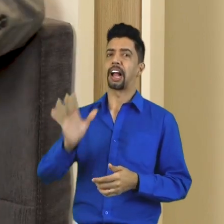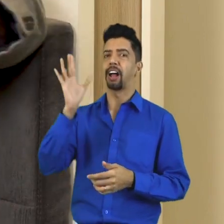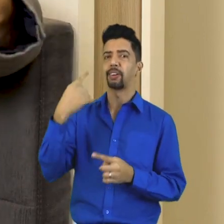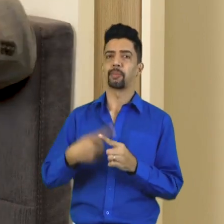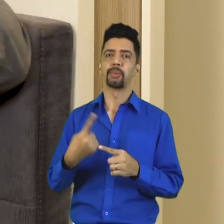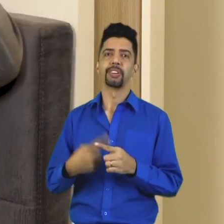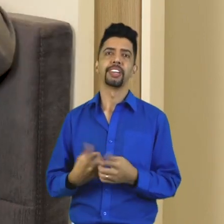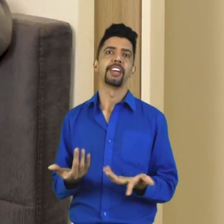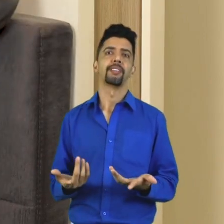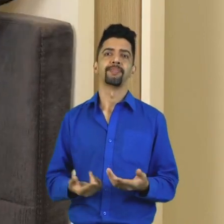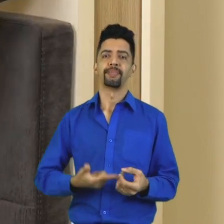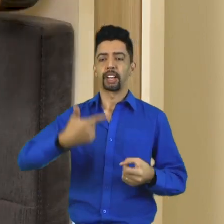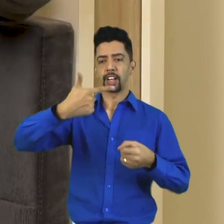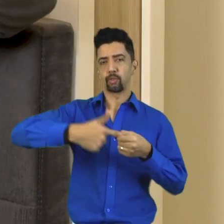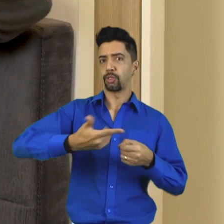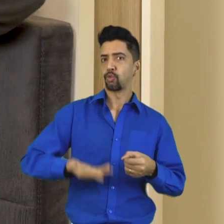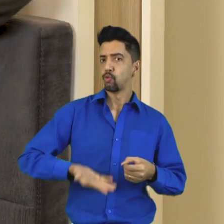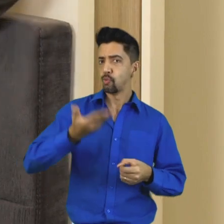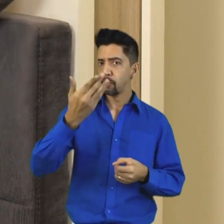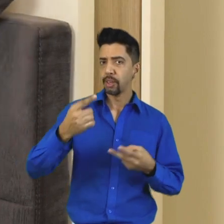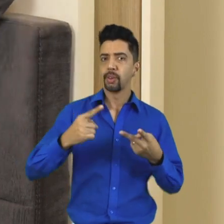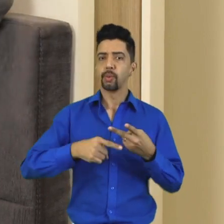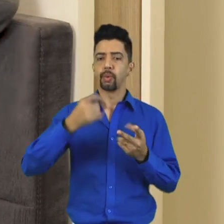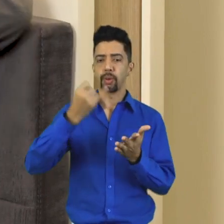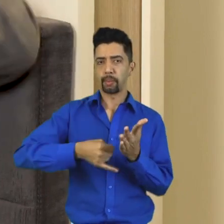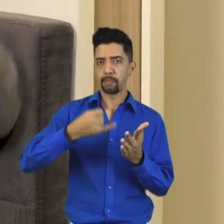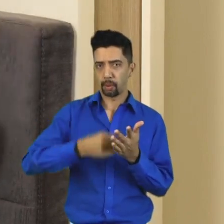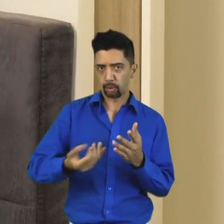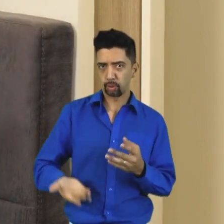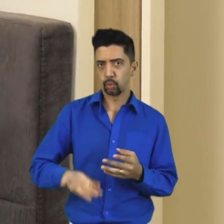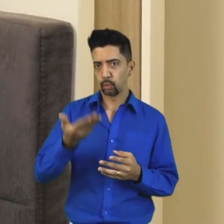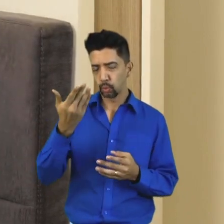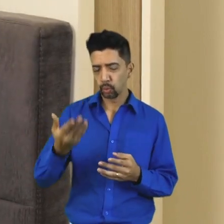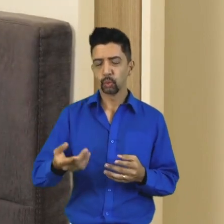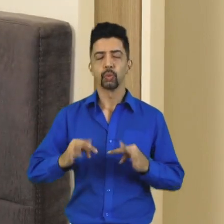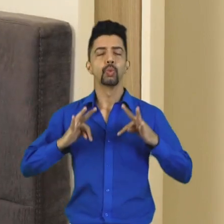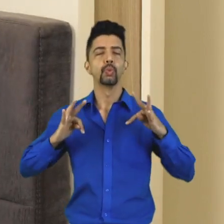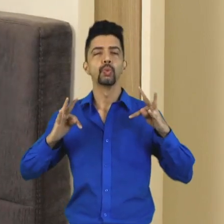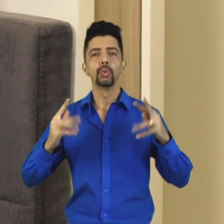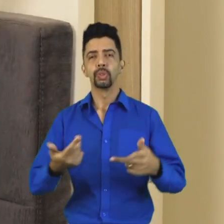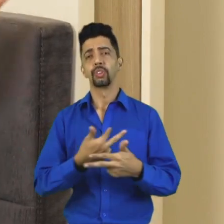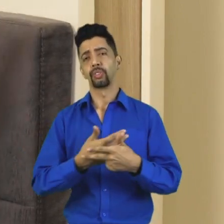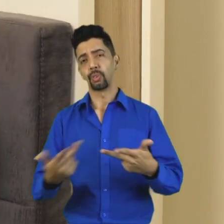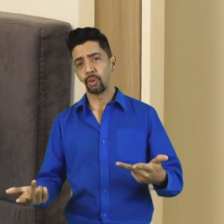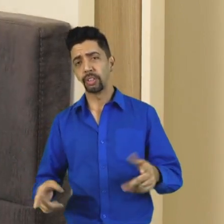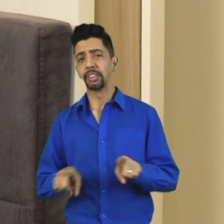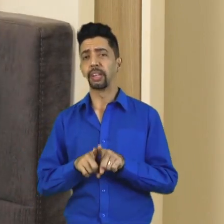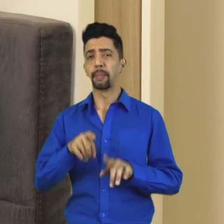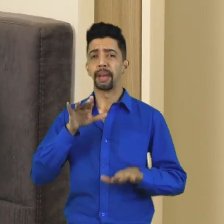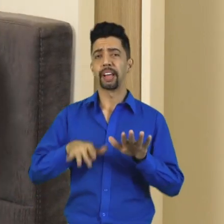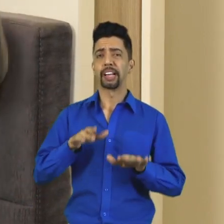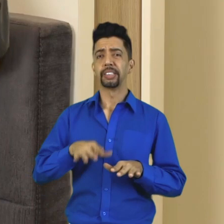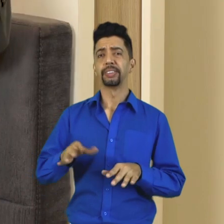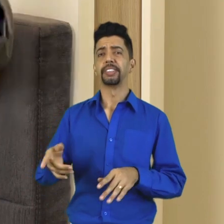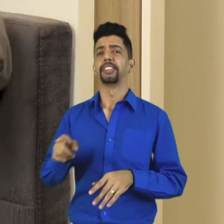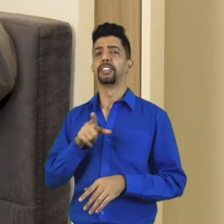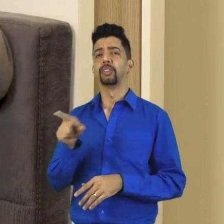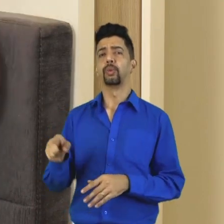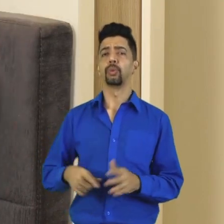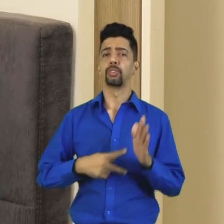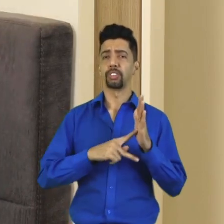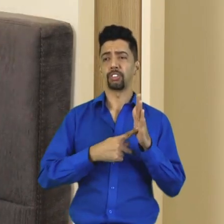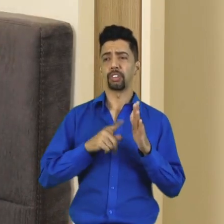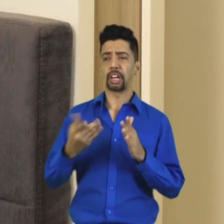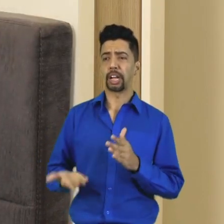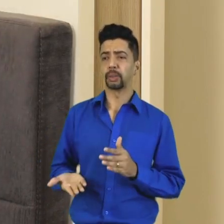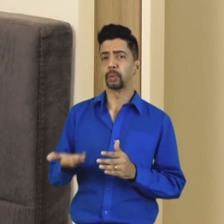a gasolina subiu, os aumentos subiram de impostos, os dissídios das categorias desses funcionários que trabalham nessas